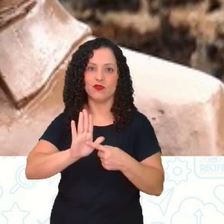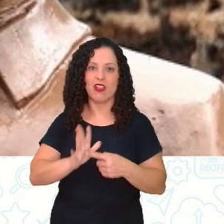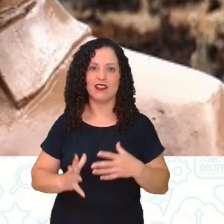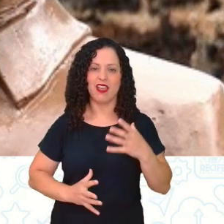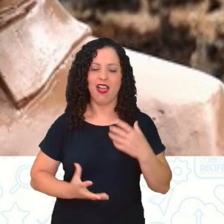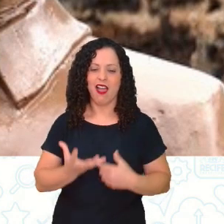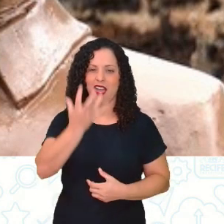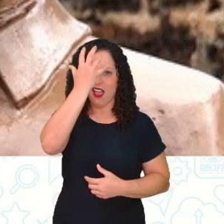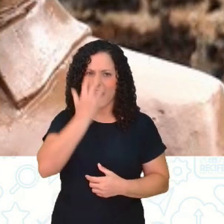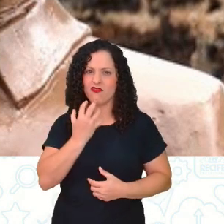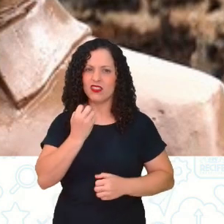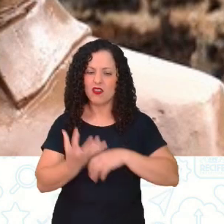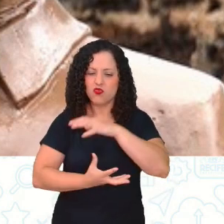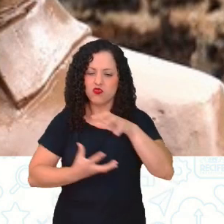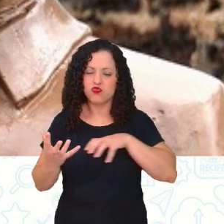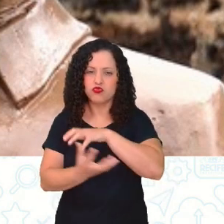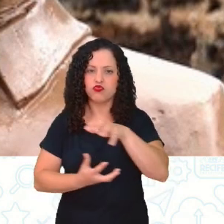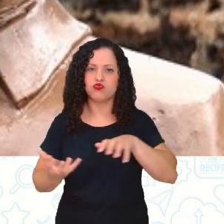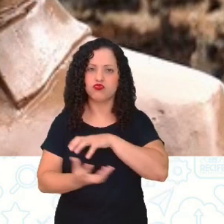revolta, porque